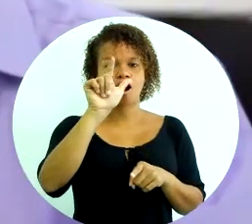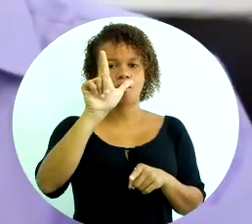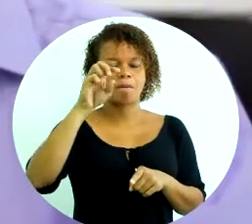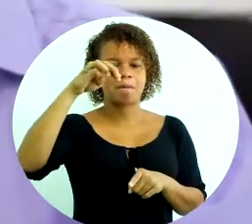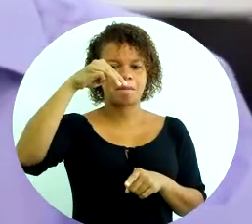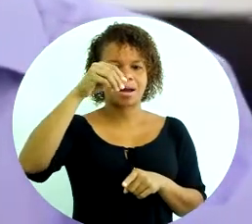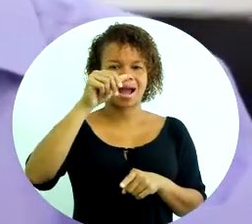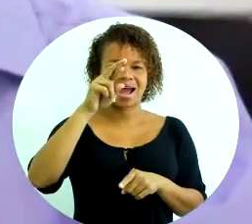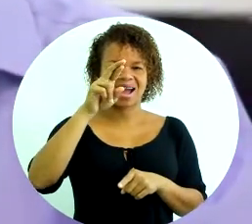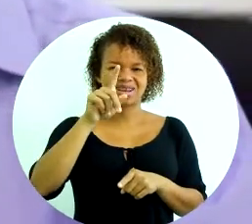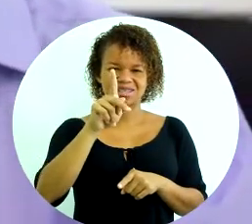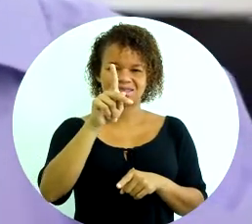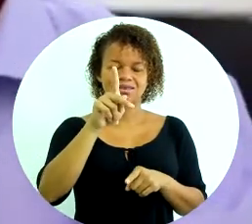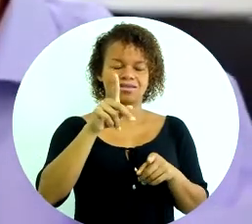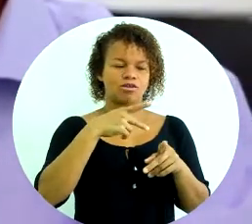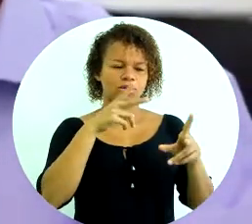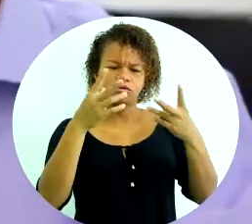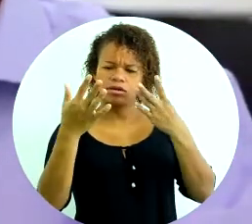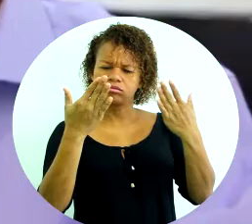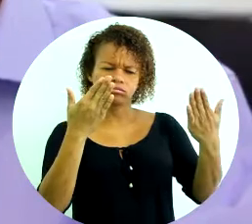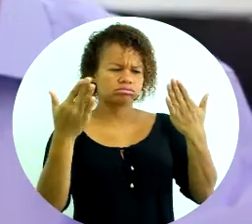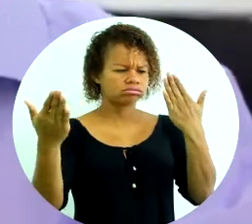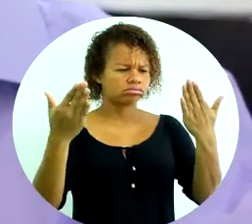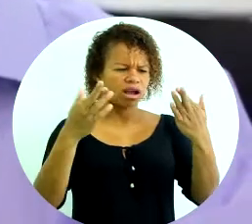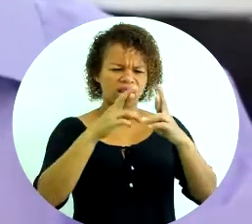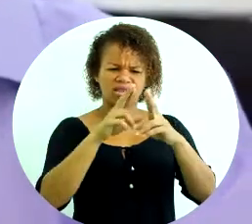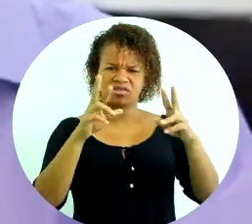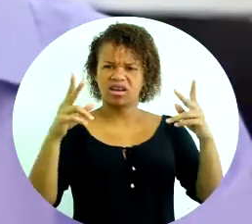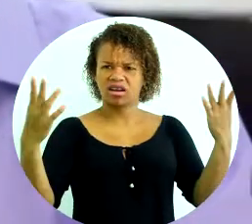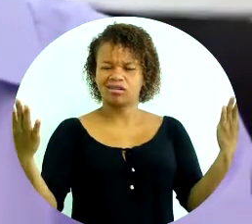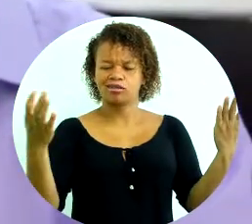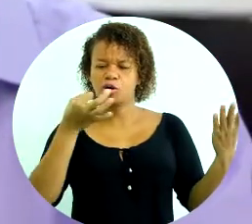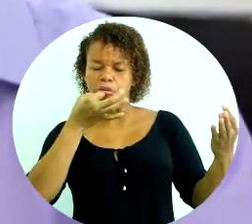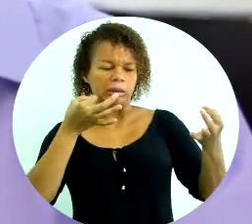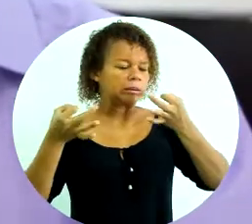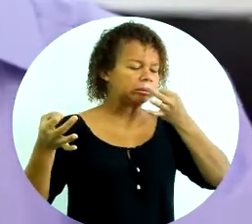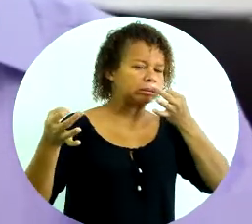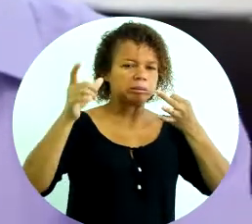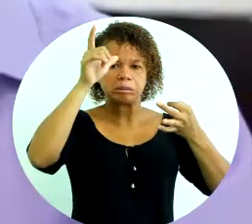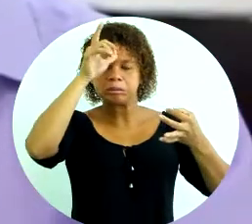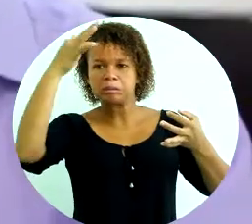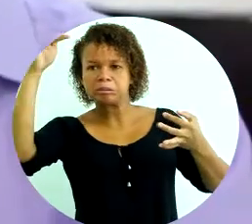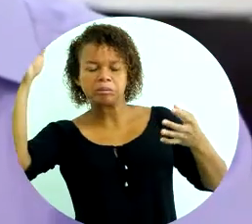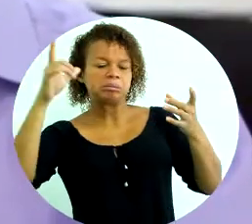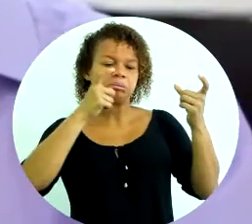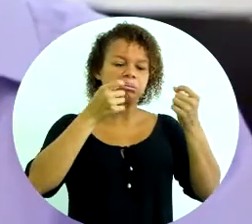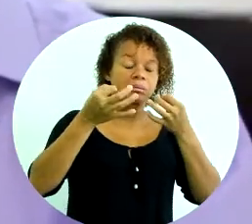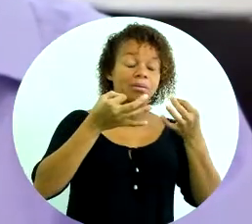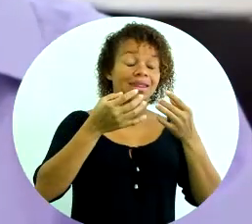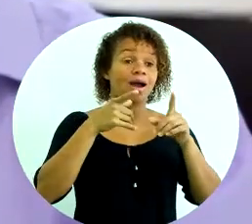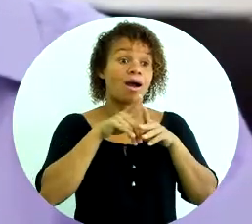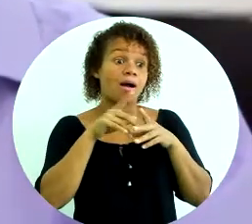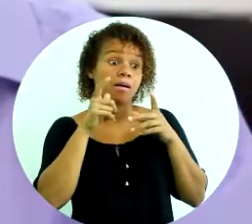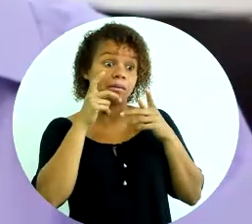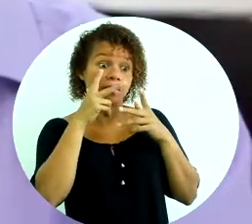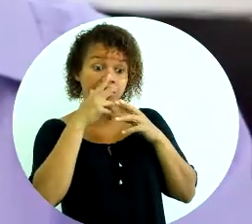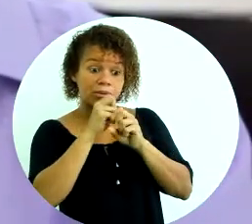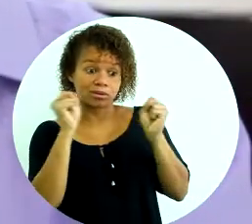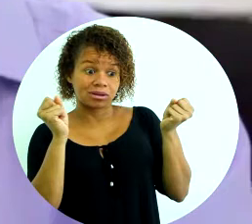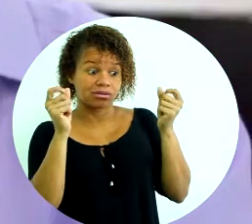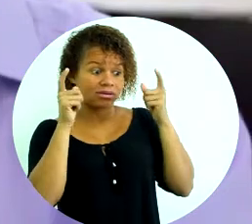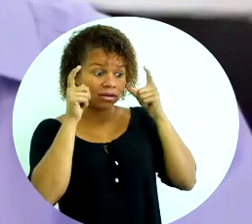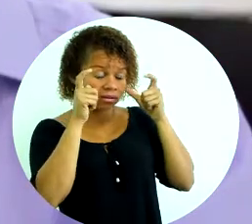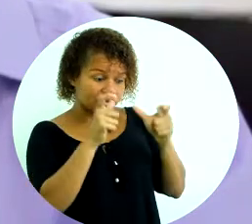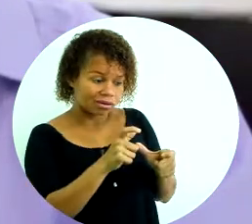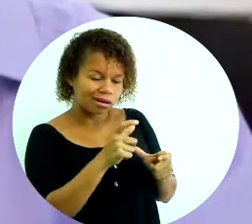Karl Marx, podemos identificar semelhanças e grandes divergências. As semelhanças possíveis de